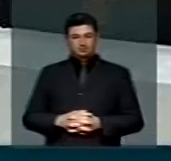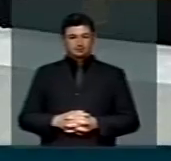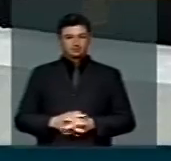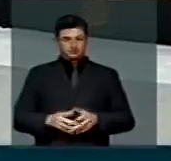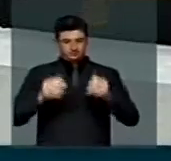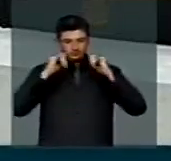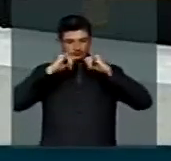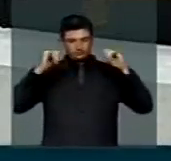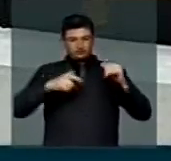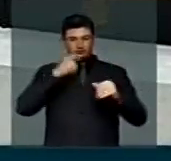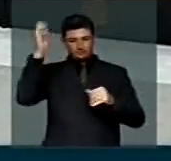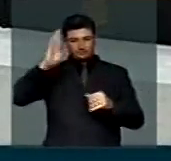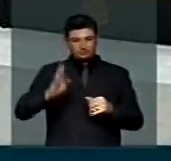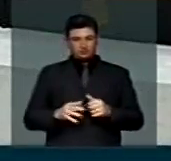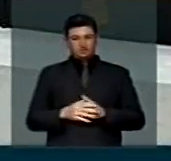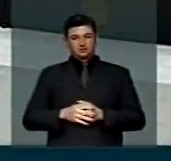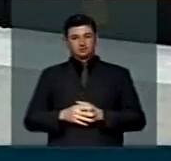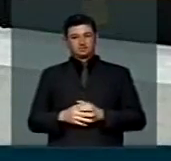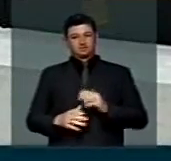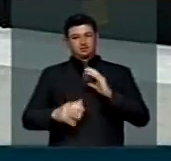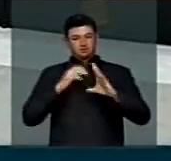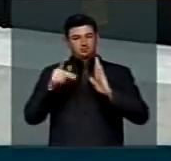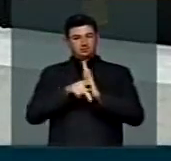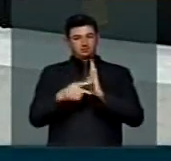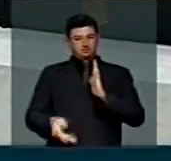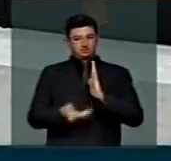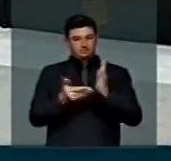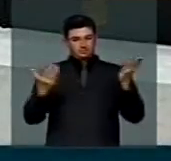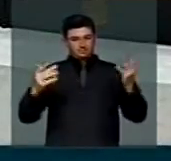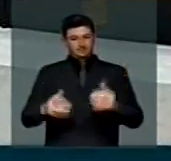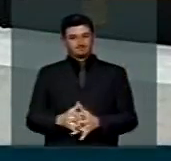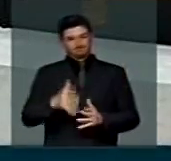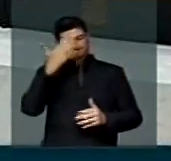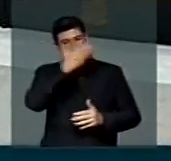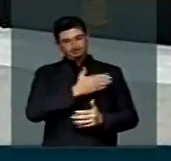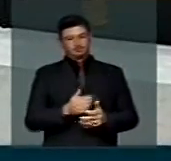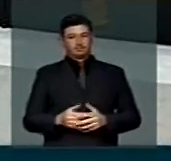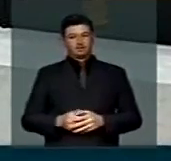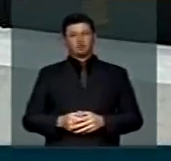amplamente divulgado na Voz do Brasil, nos órgãos de comunicação desse parlamento. Muito obrigado, senhor presidente. Solicito